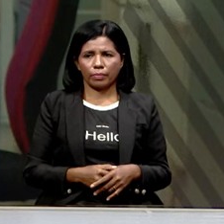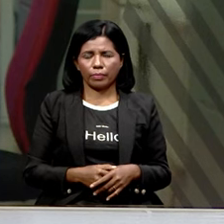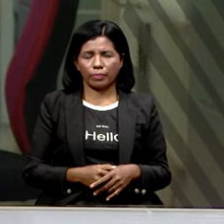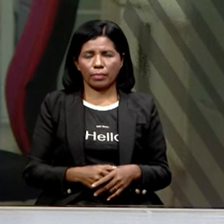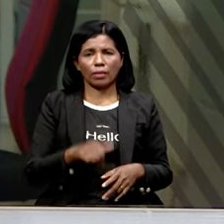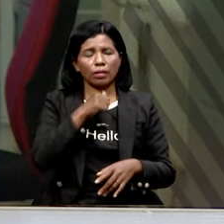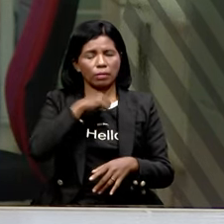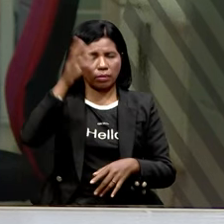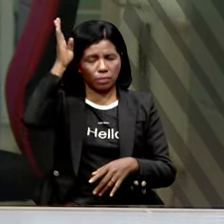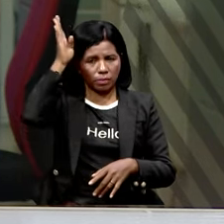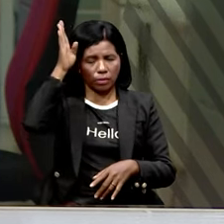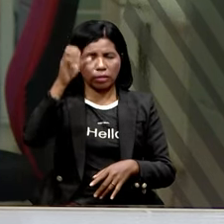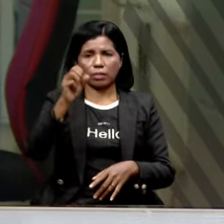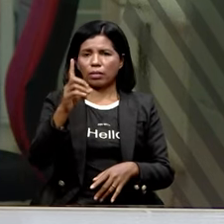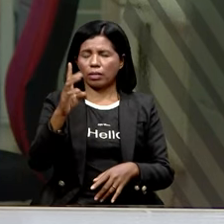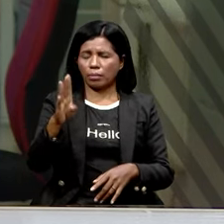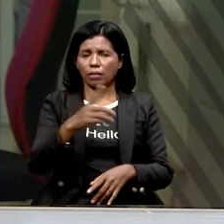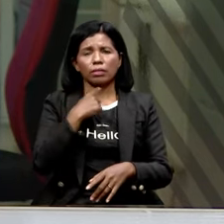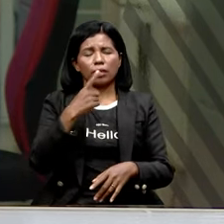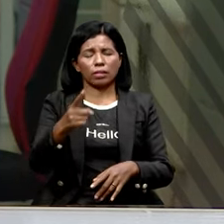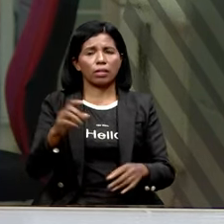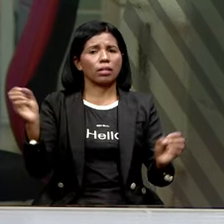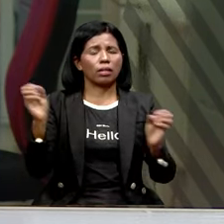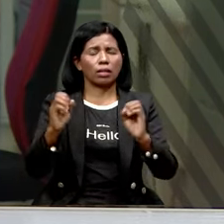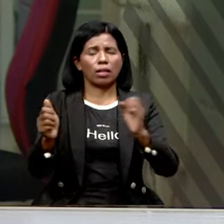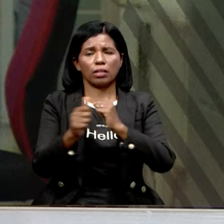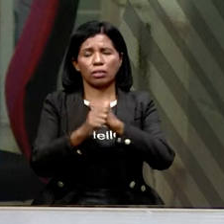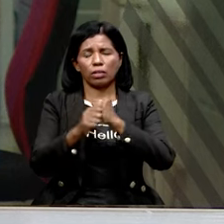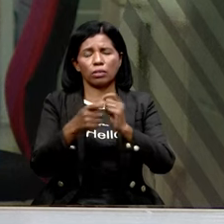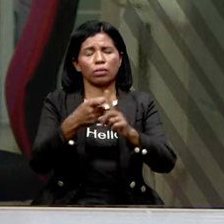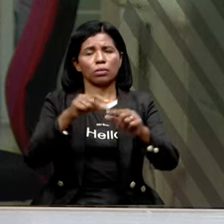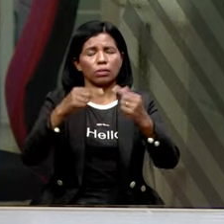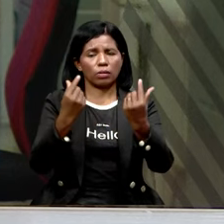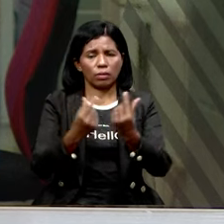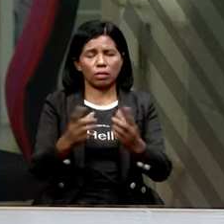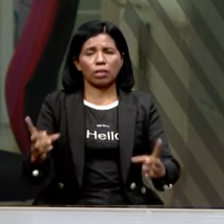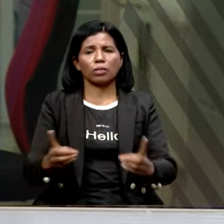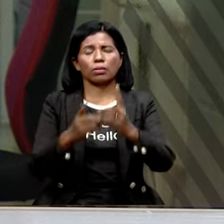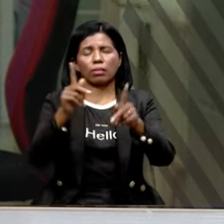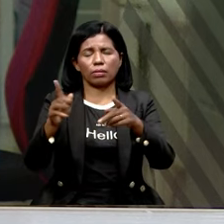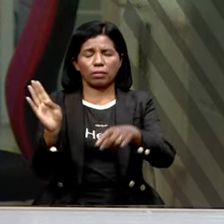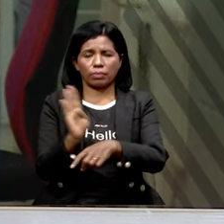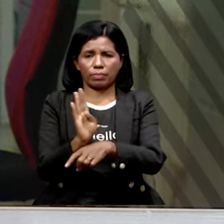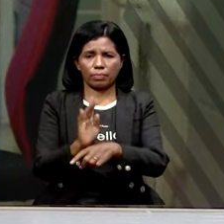Dom Virgílio Kardeal do Carmo da Silva SDB lamenta a asaun husi ekipa SEATOU, hasoru, vendedór sira.